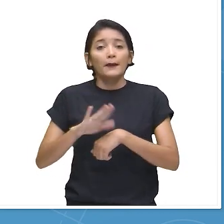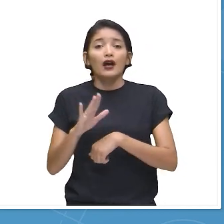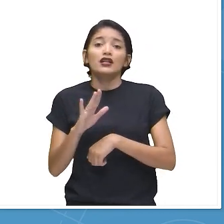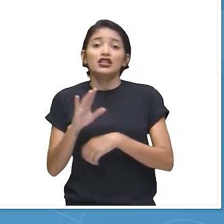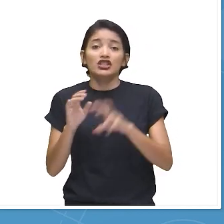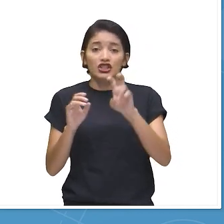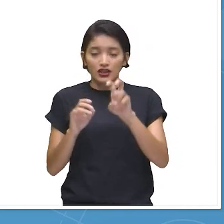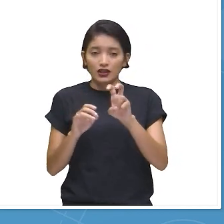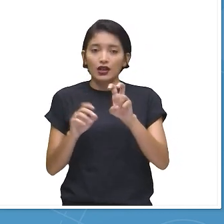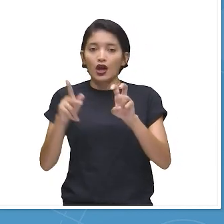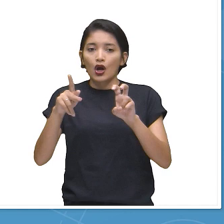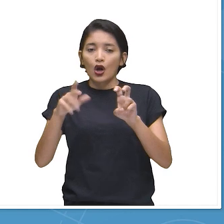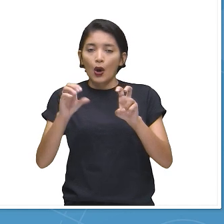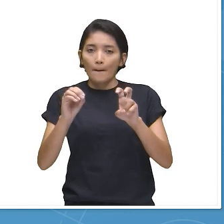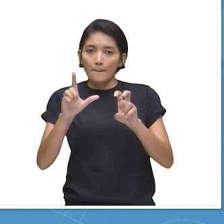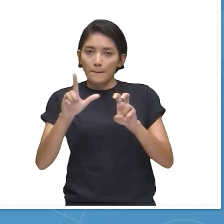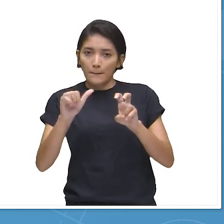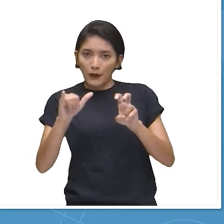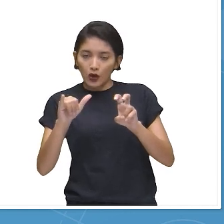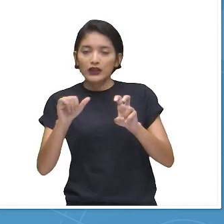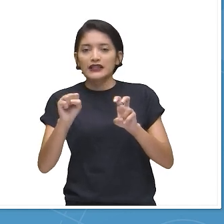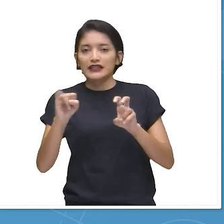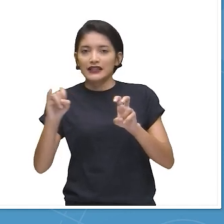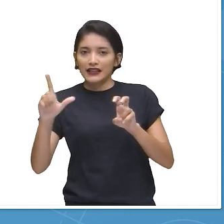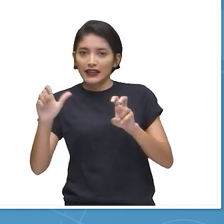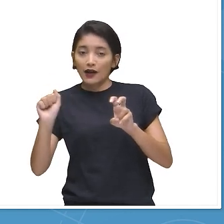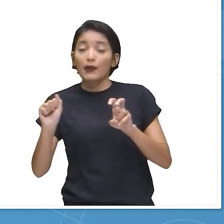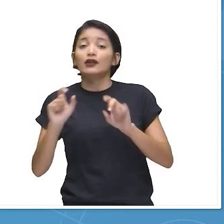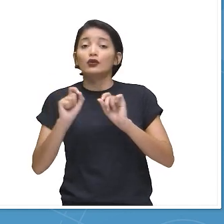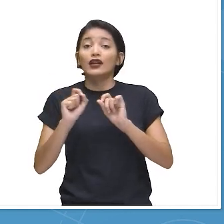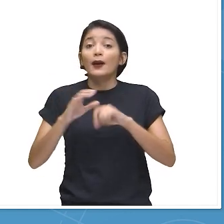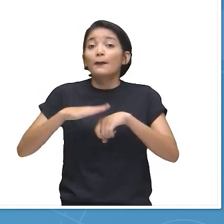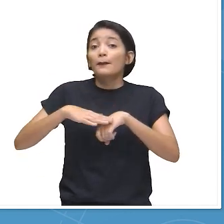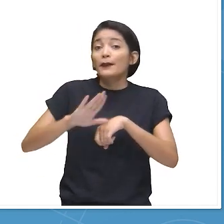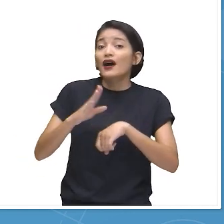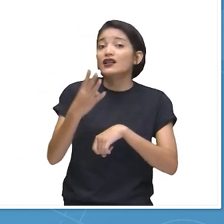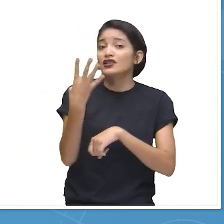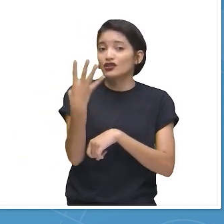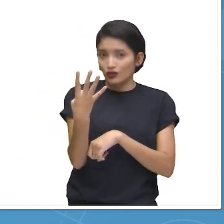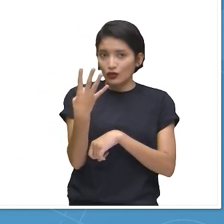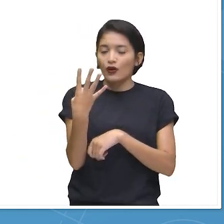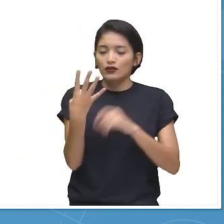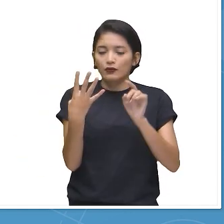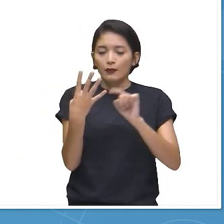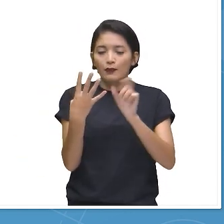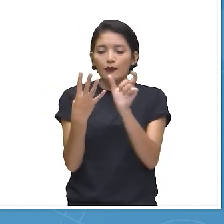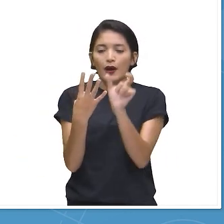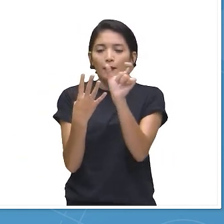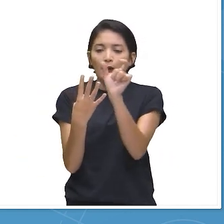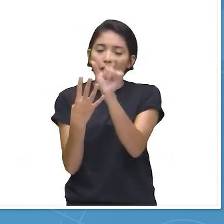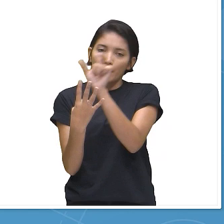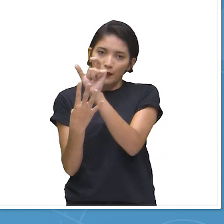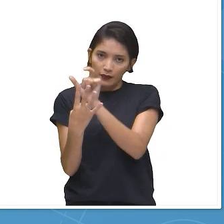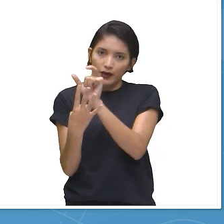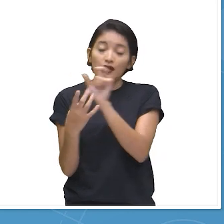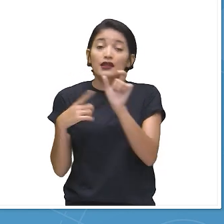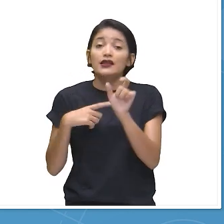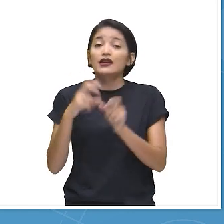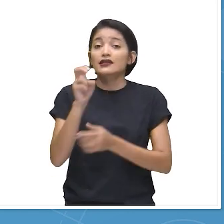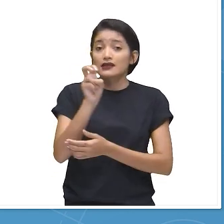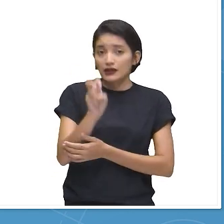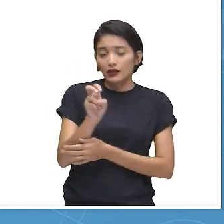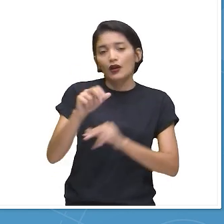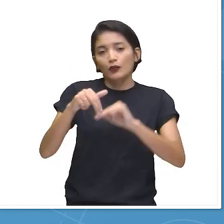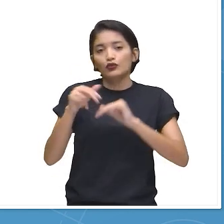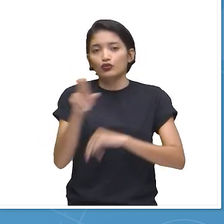né? Poli quer dizer muitas, então ela contém mais de 4 sílabas, ela tem 5 sílabas e por isso